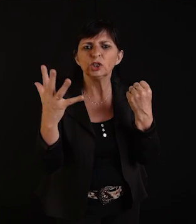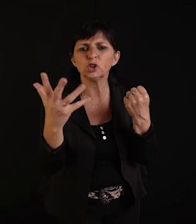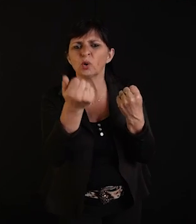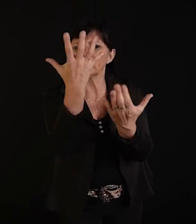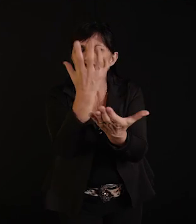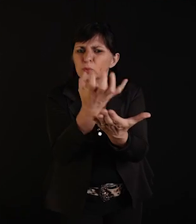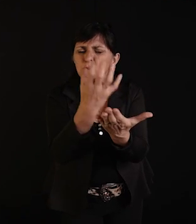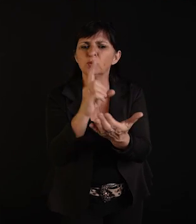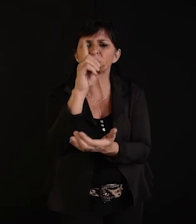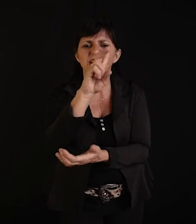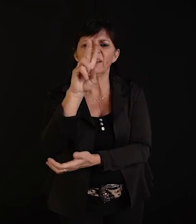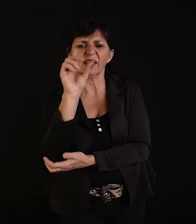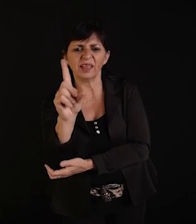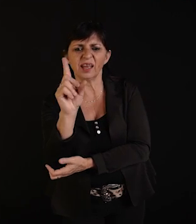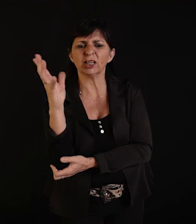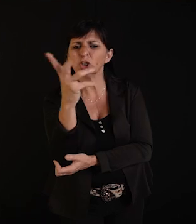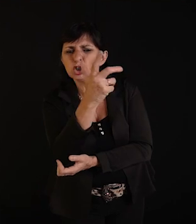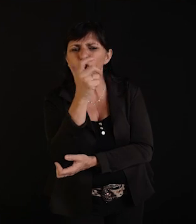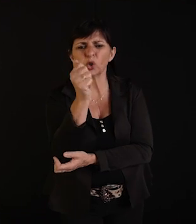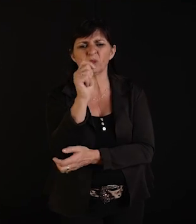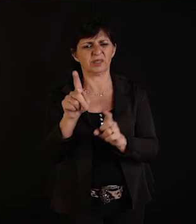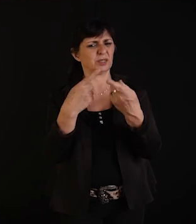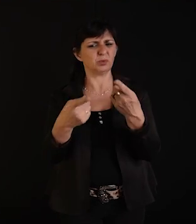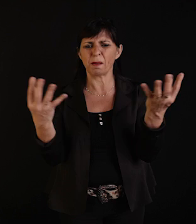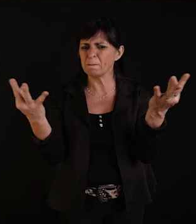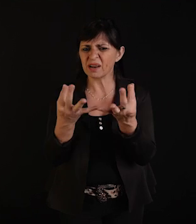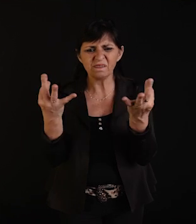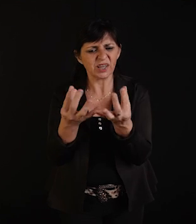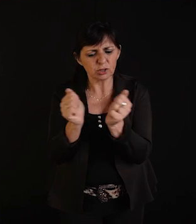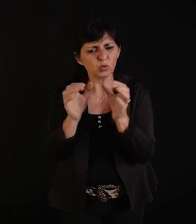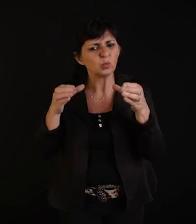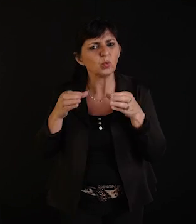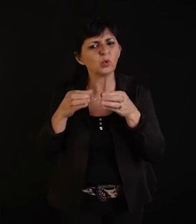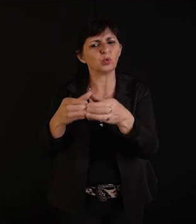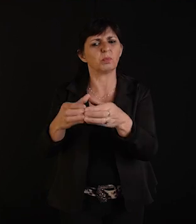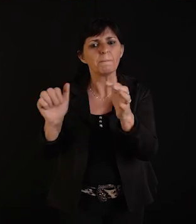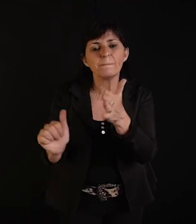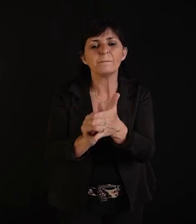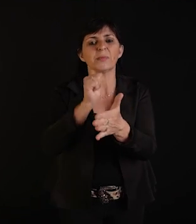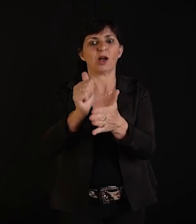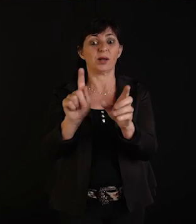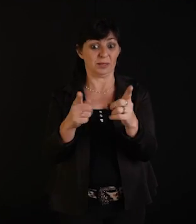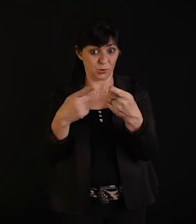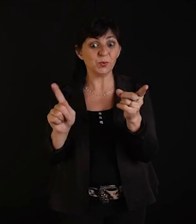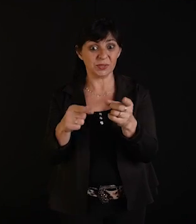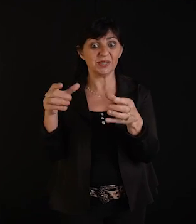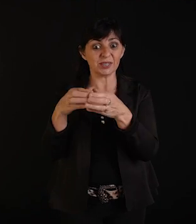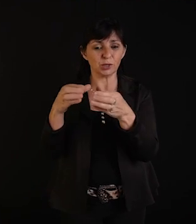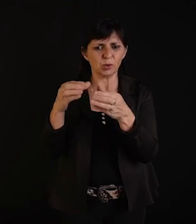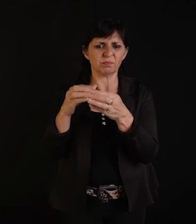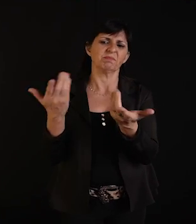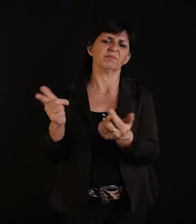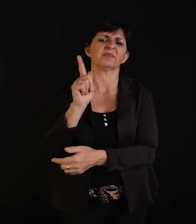Os Monarcas e todo aquele repertório que vocês conhecem, que são as melhores músicas dos Monarcas, que é Bugio do